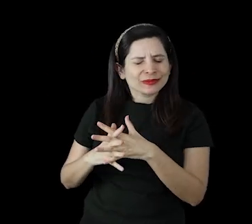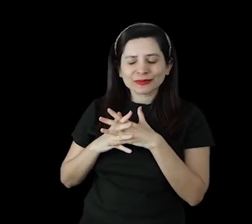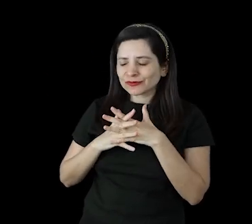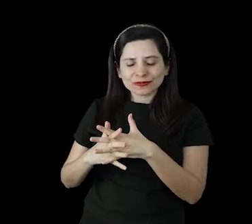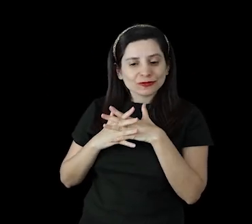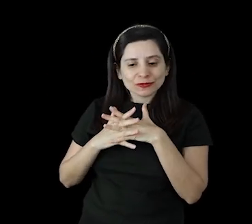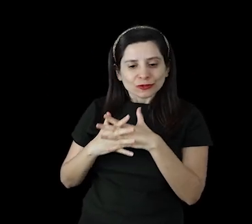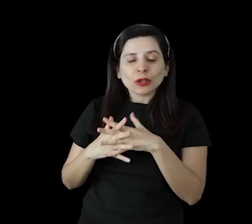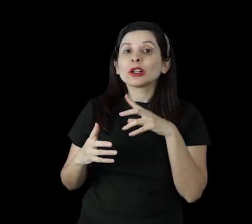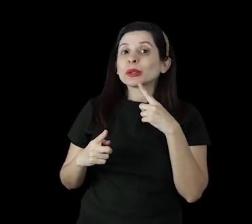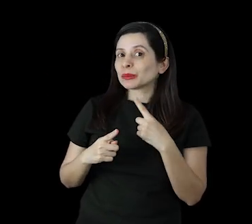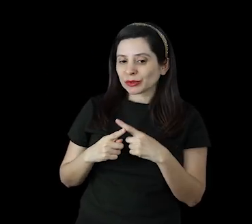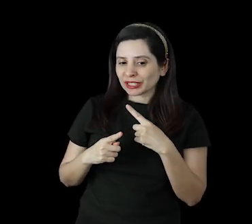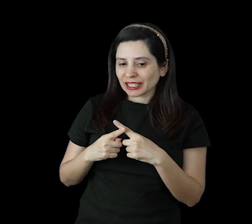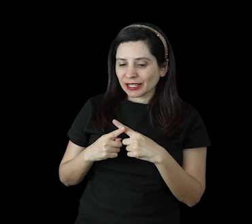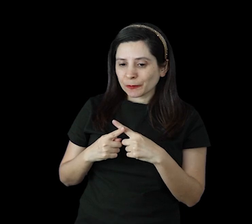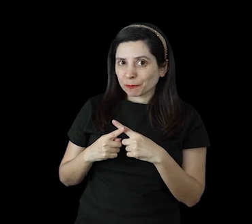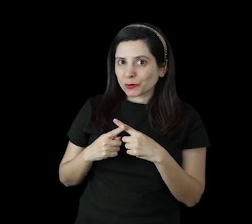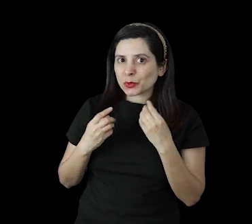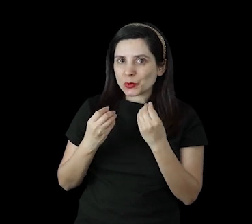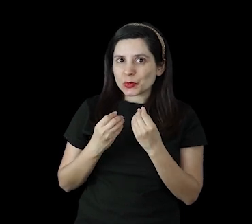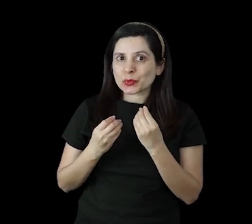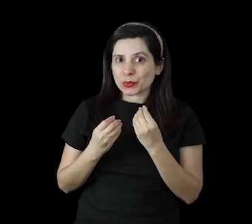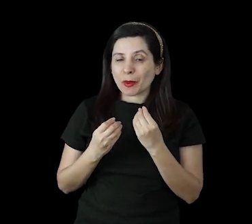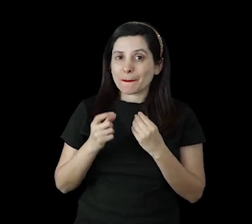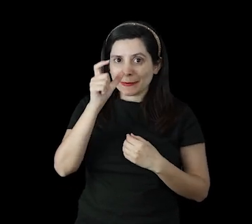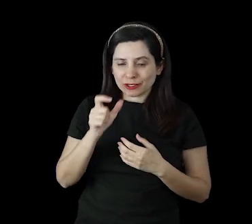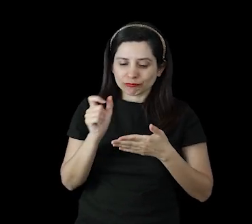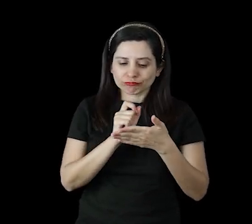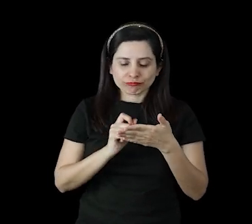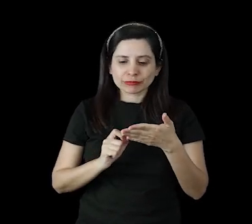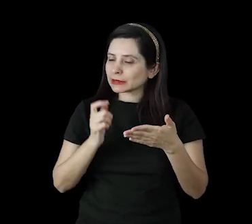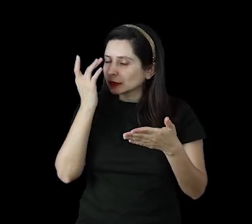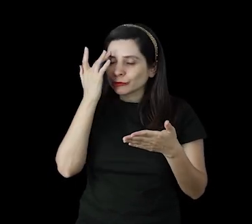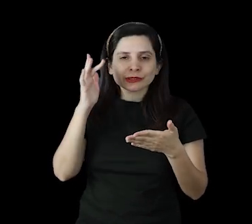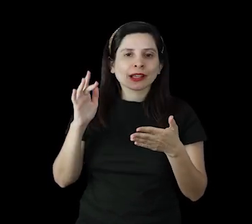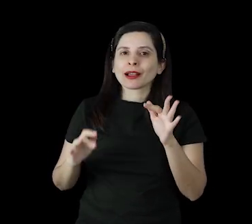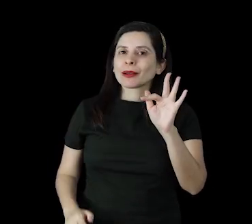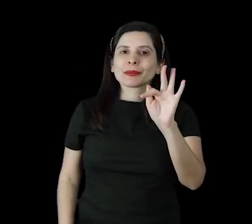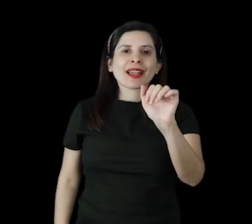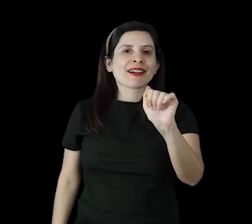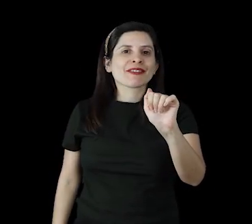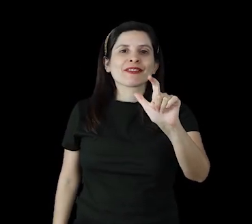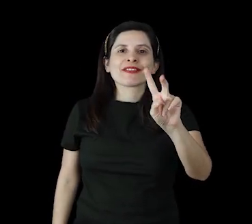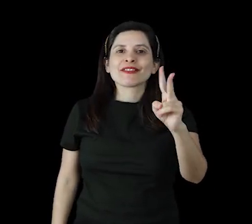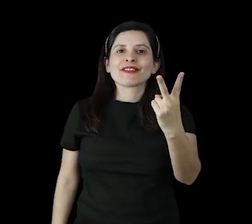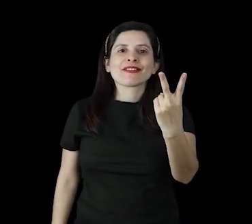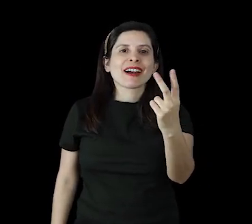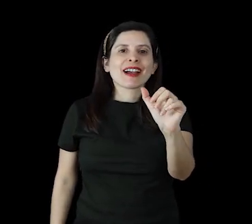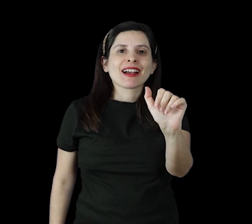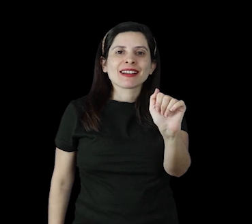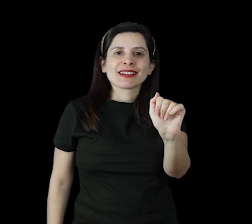confusos. Por quê? Porque o roteirista não sabe que falha que ele está trabalhando